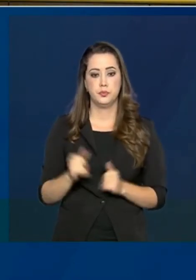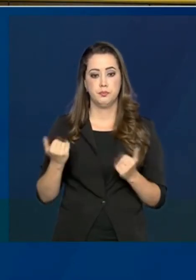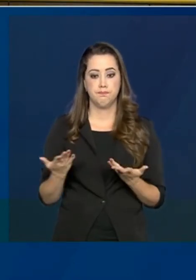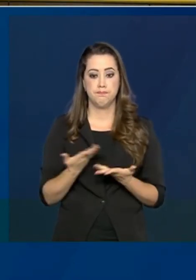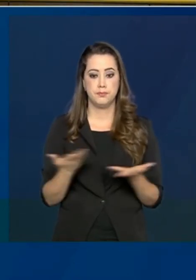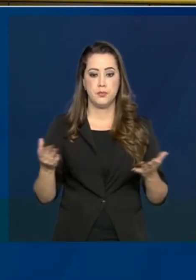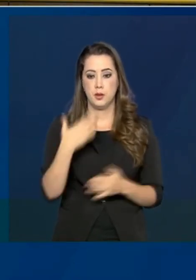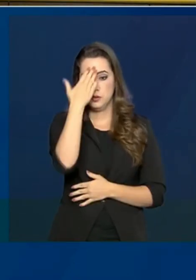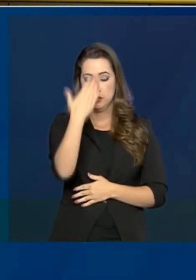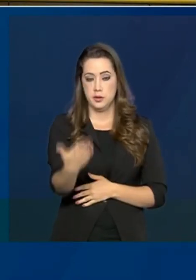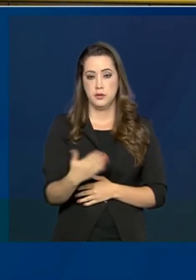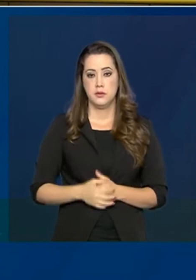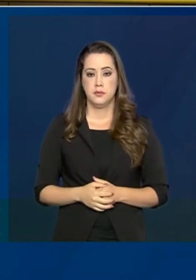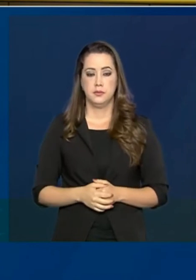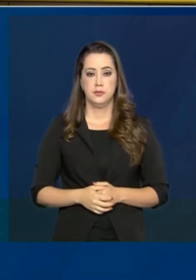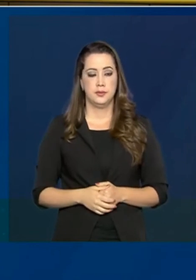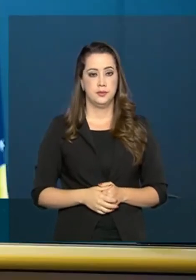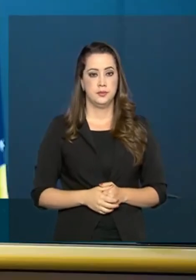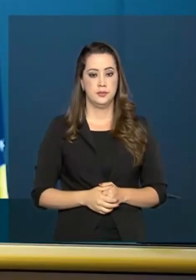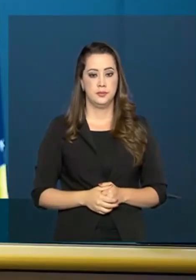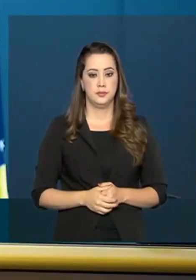isso. Obrigado.